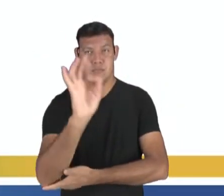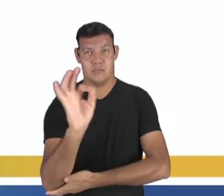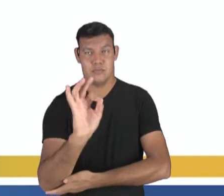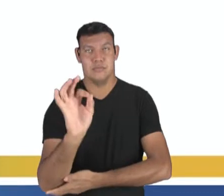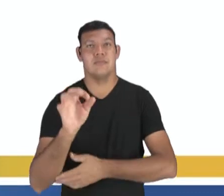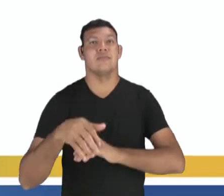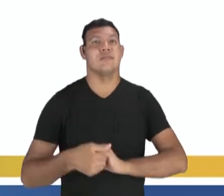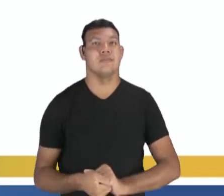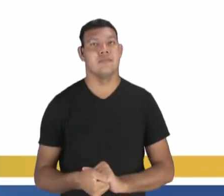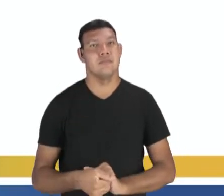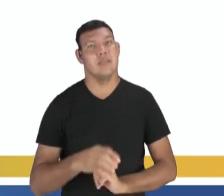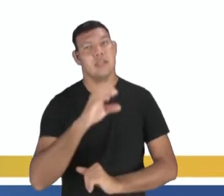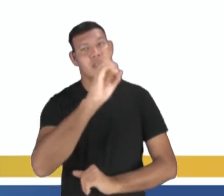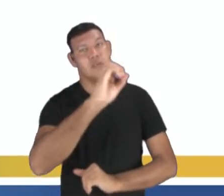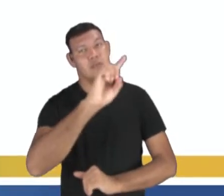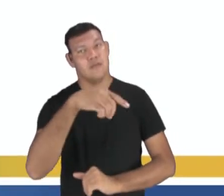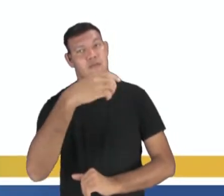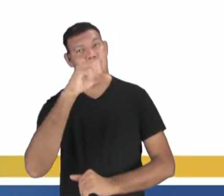0,80